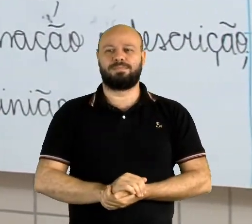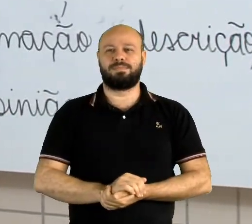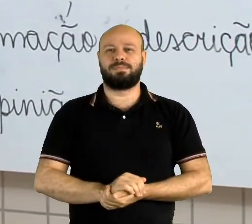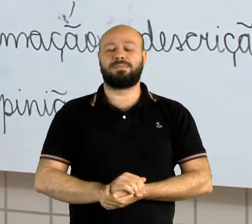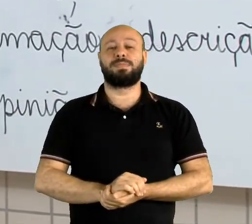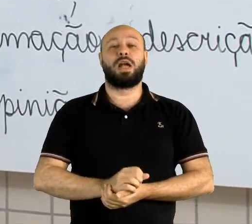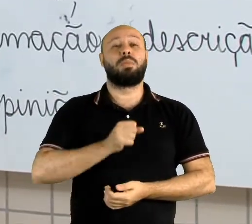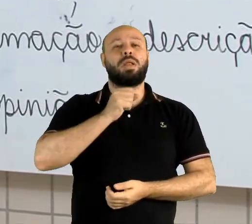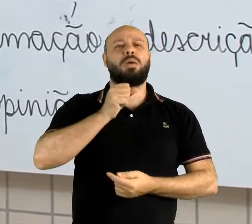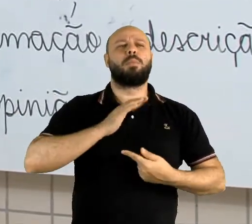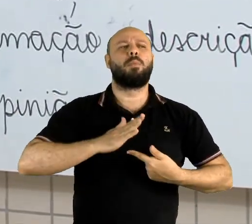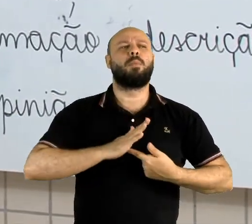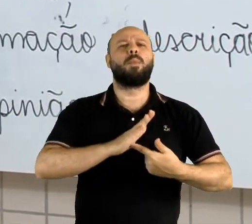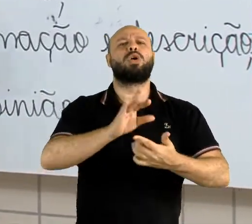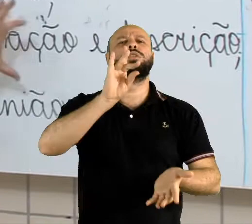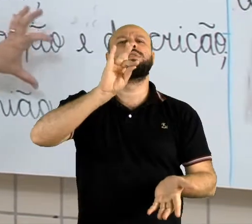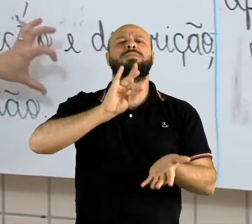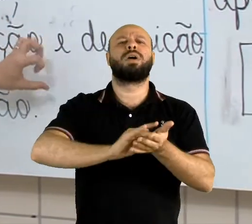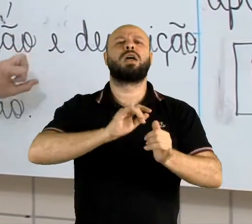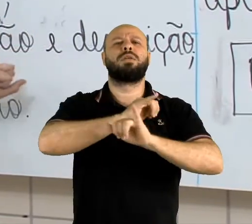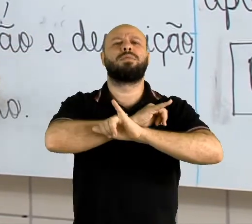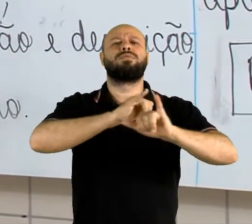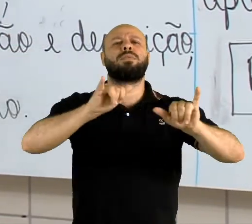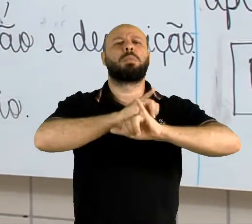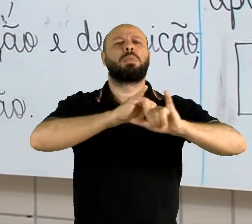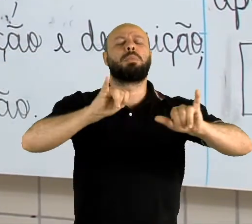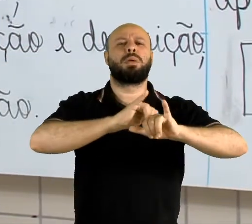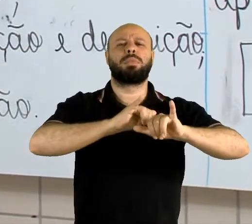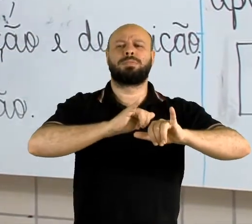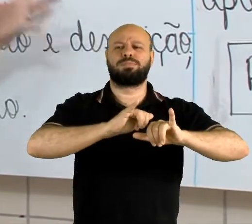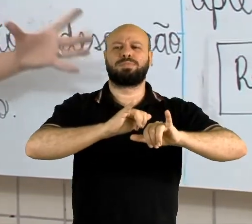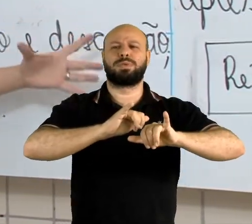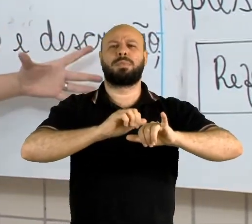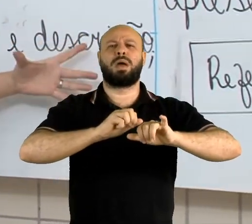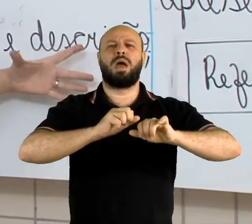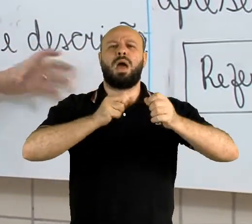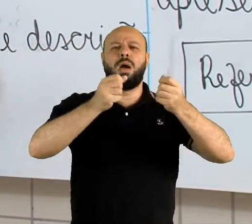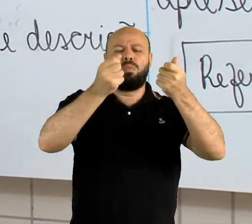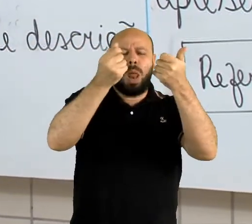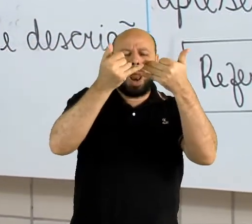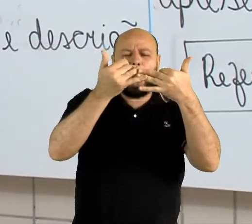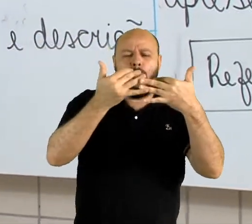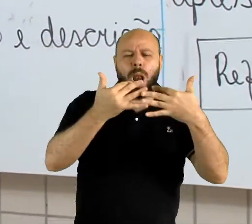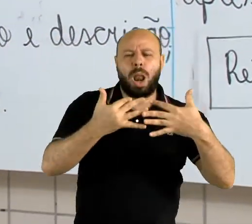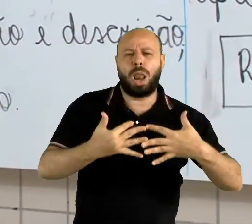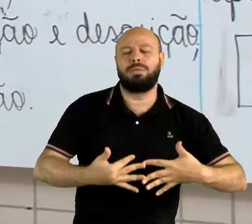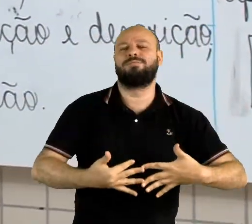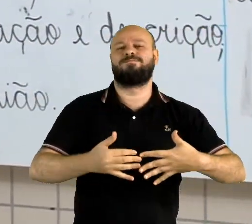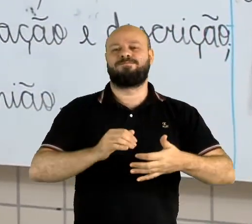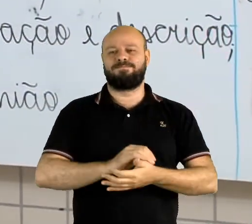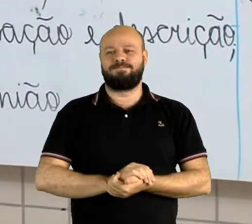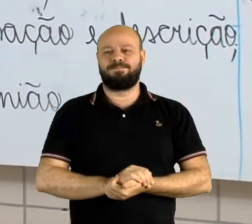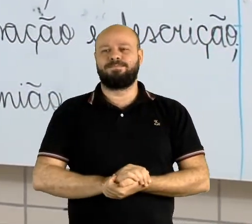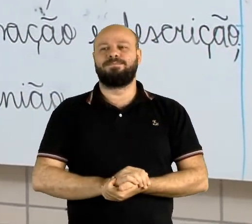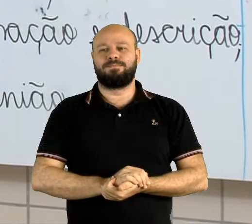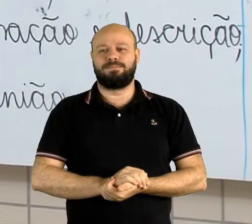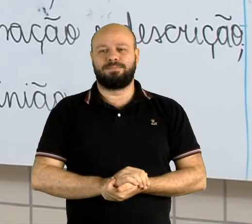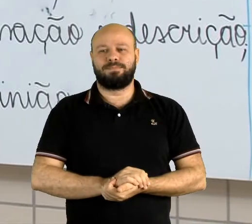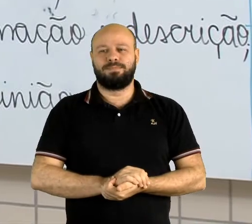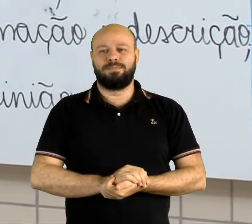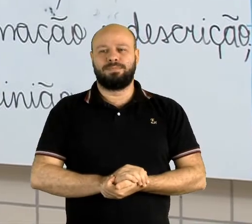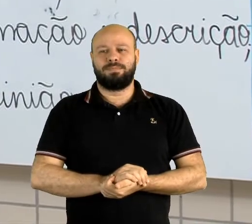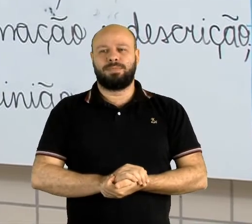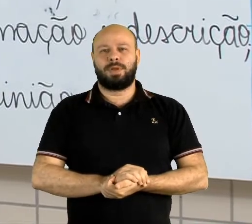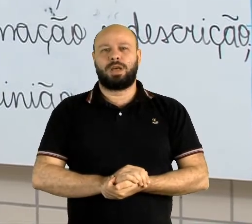vai expor o fato, ela vai informar sobre o fato, ela vai descrever detalhadamente o fato. Ela